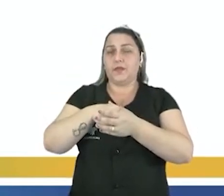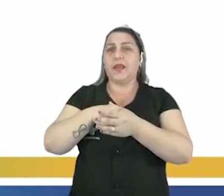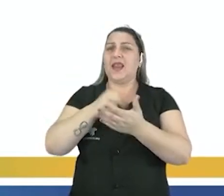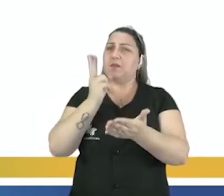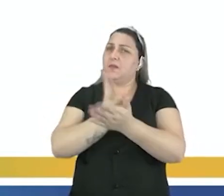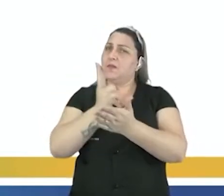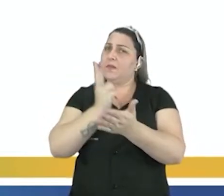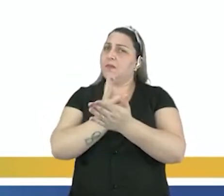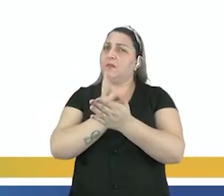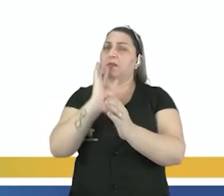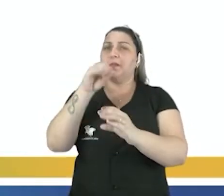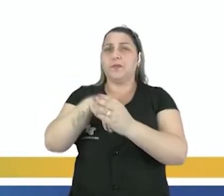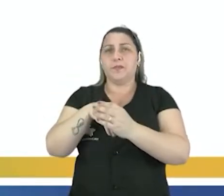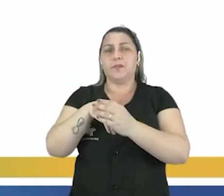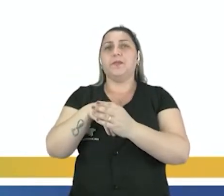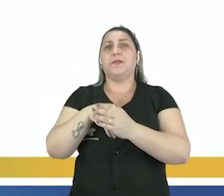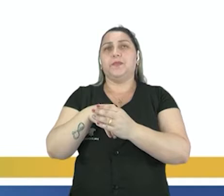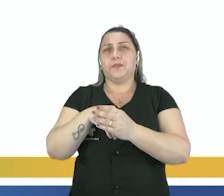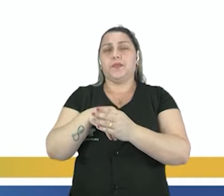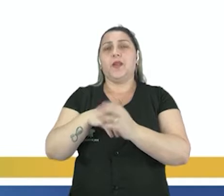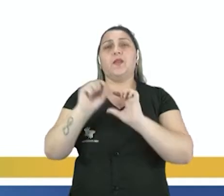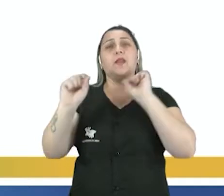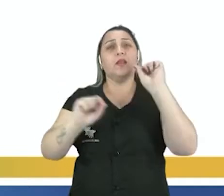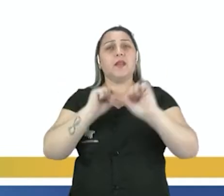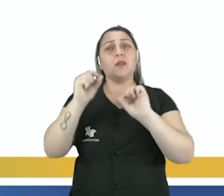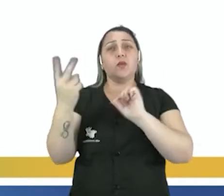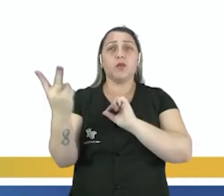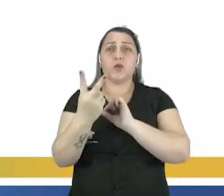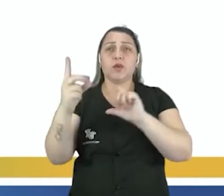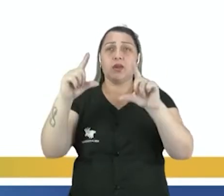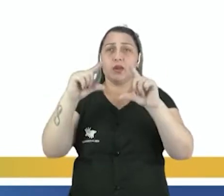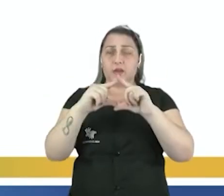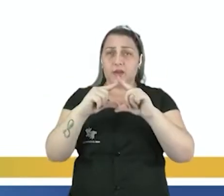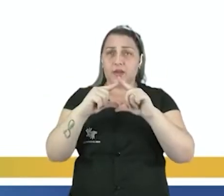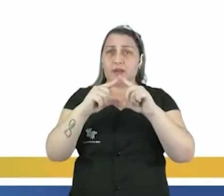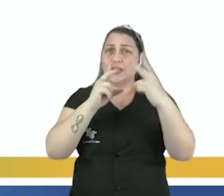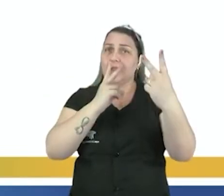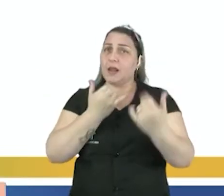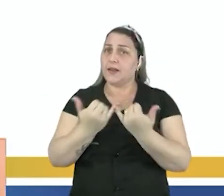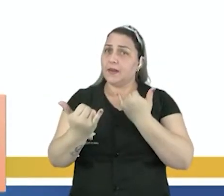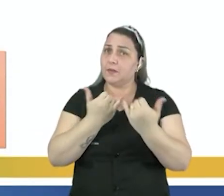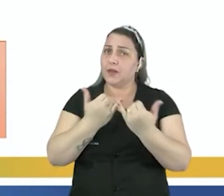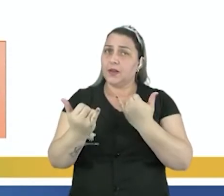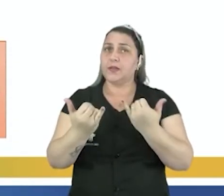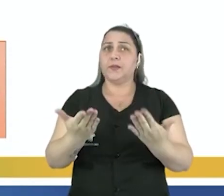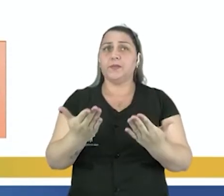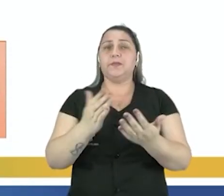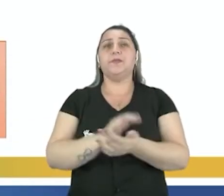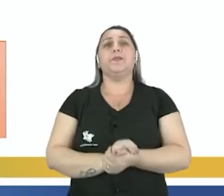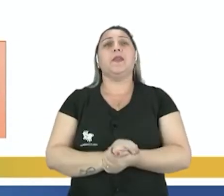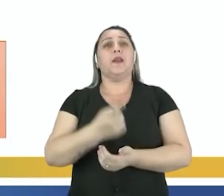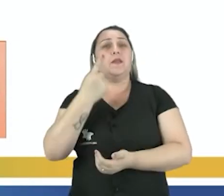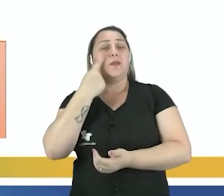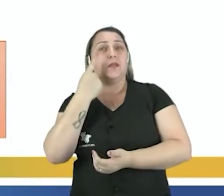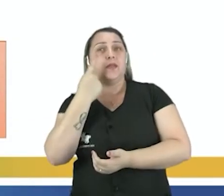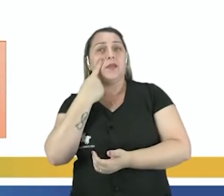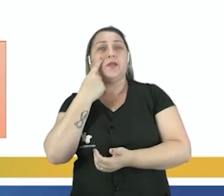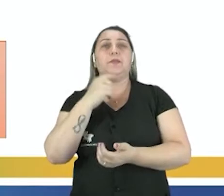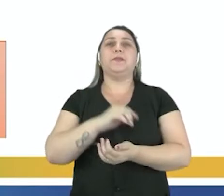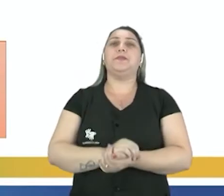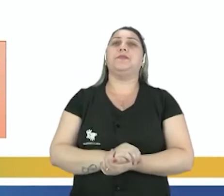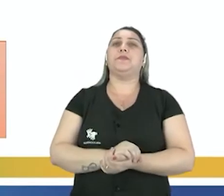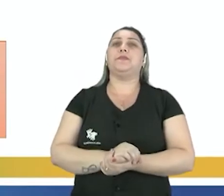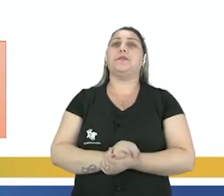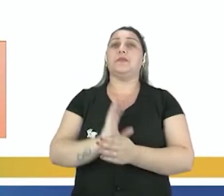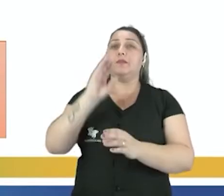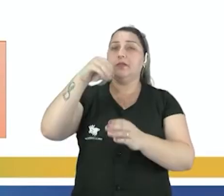e os lados homólogos são proporcionais. Isso quer dizer que esses dois triângulos são semelhantes. Então observe, né,